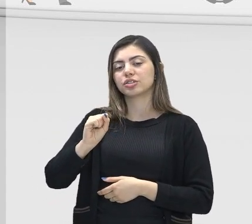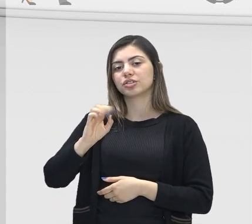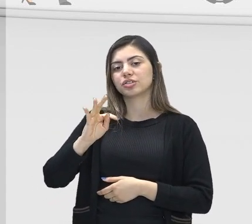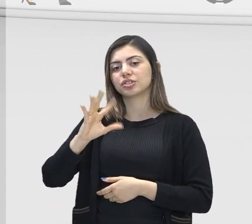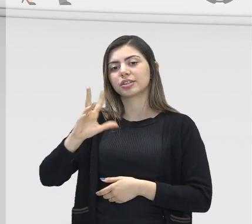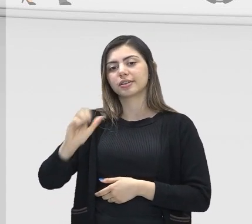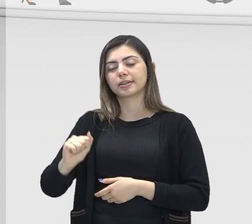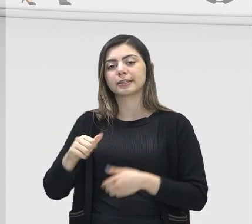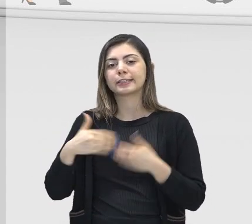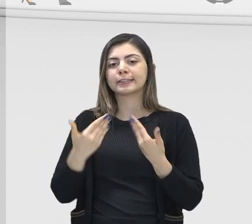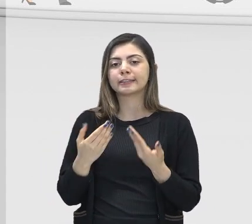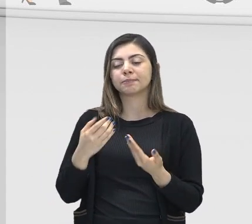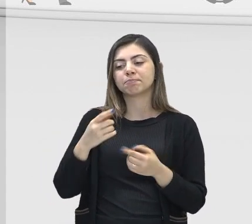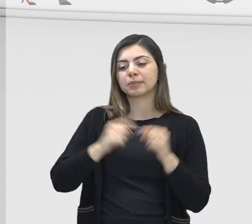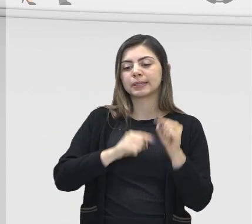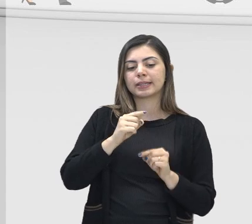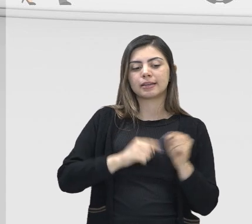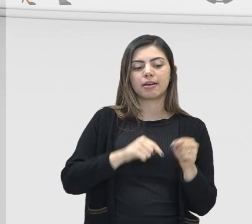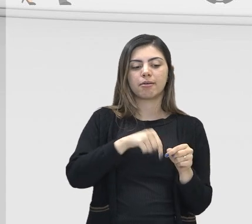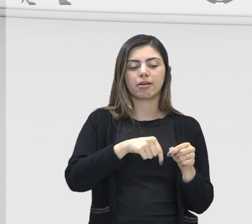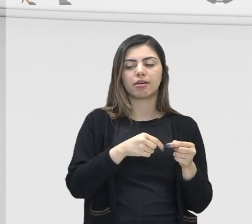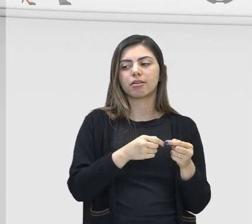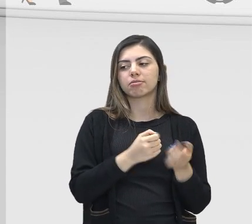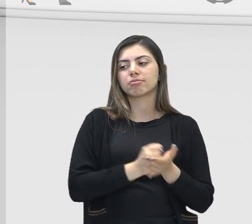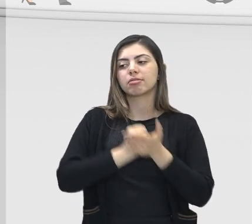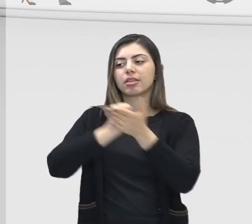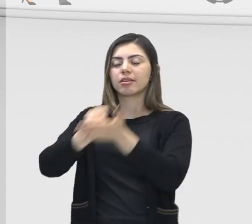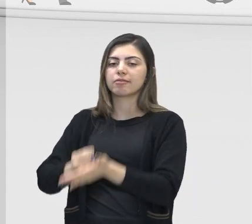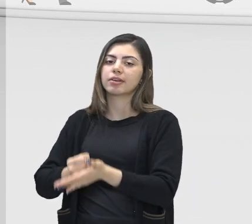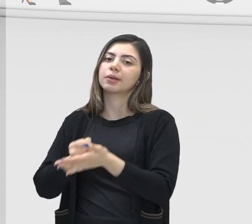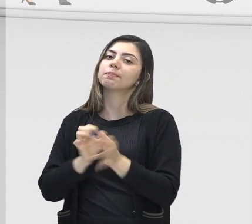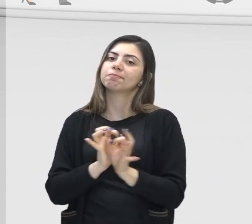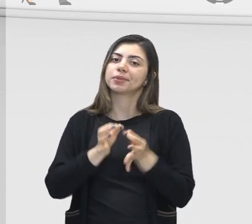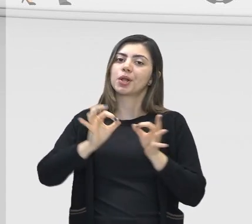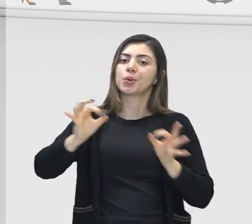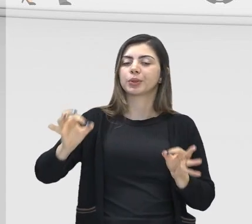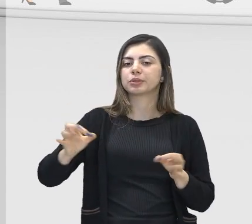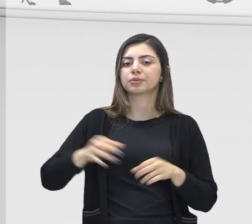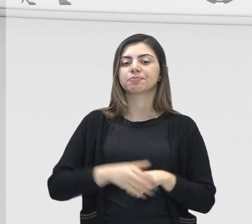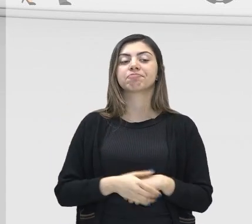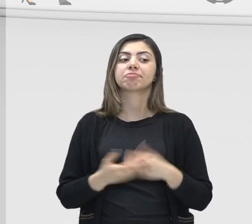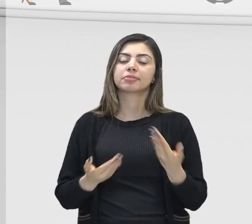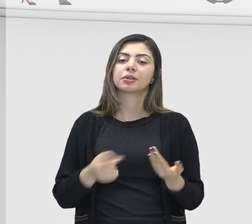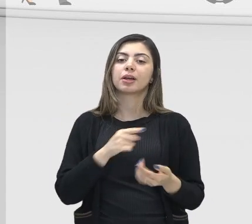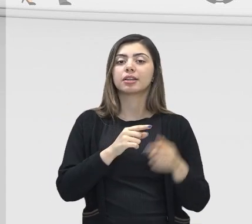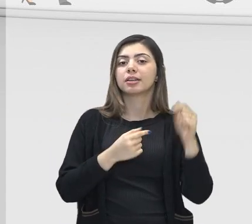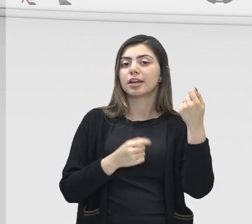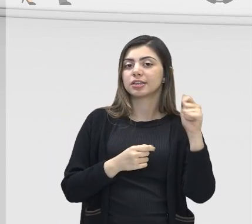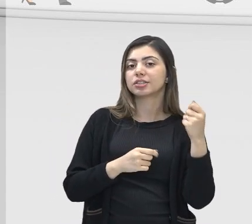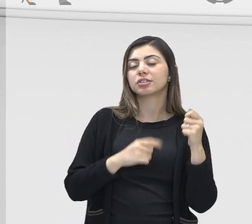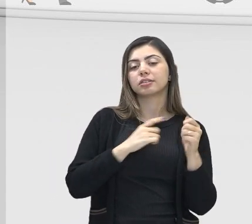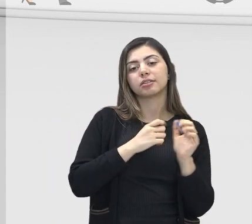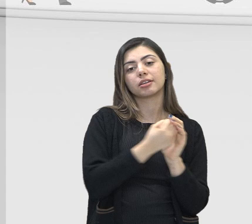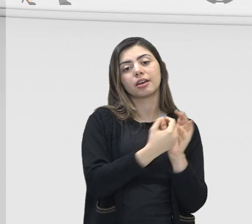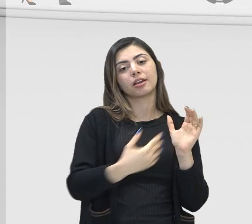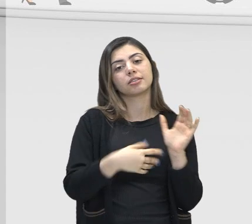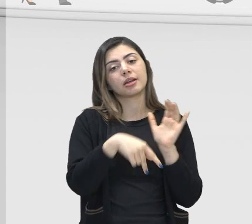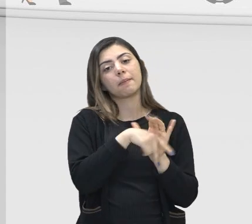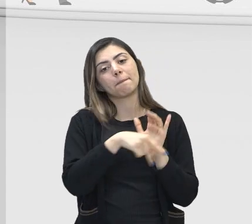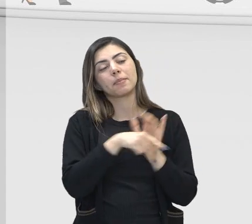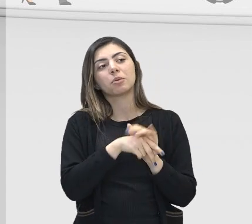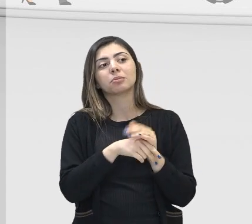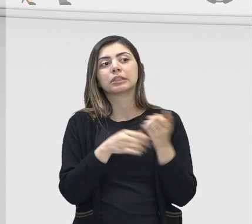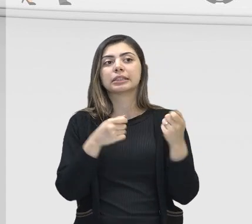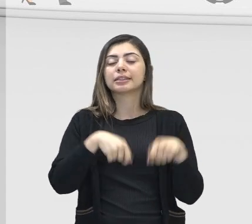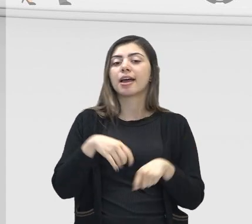ser feito para levar uma coisa de um lugar para outro, né? Isso é logística, né? E na Argentina tem essa característica de transitar de uma maneira